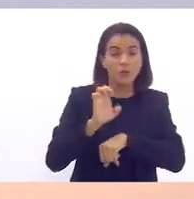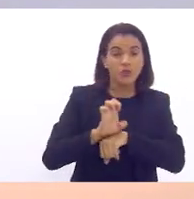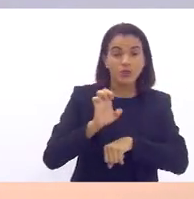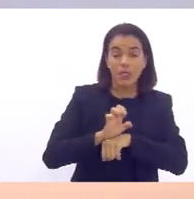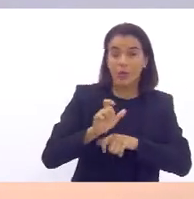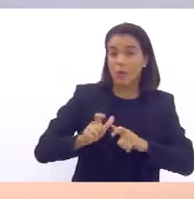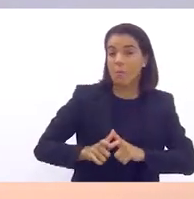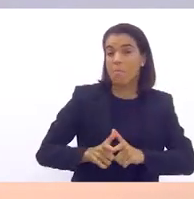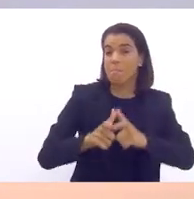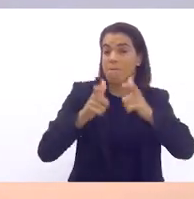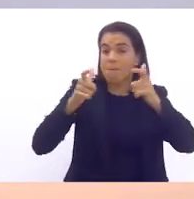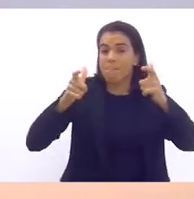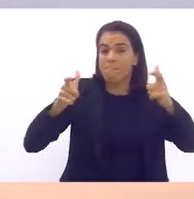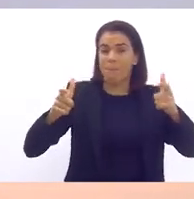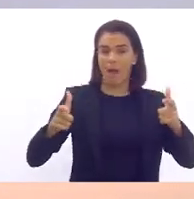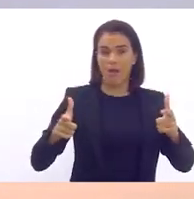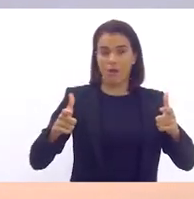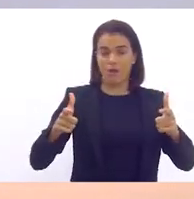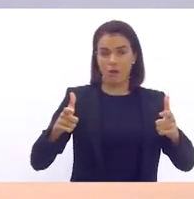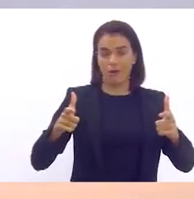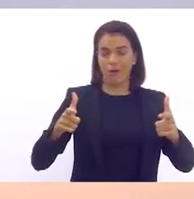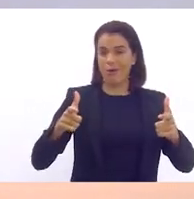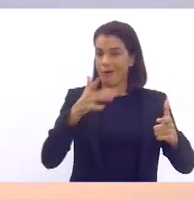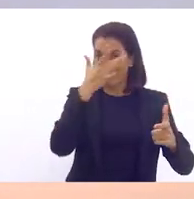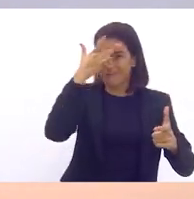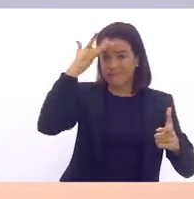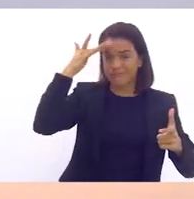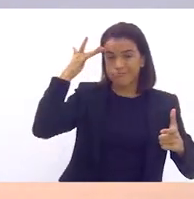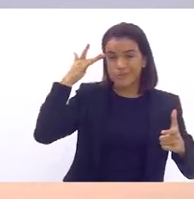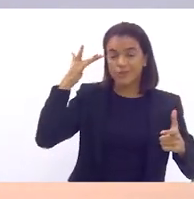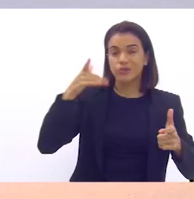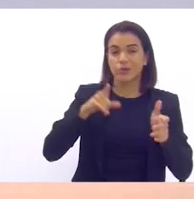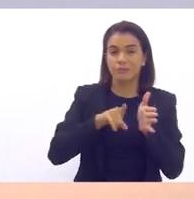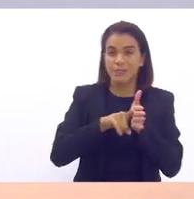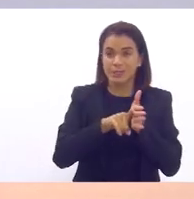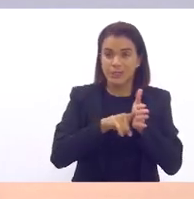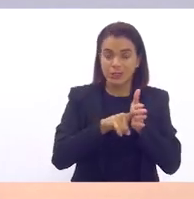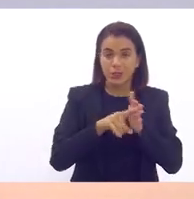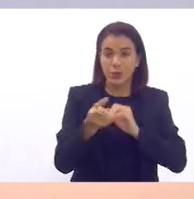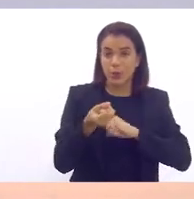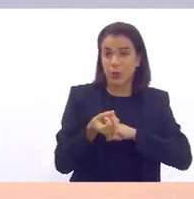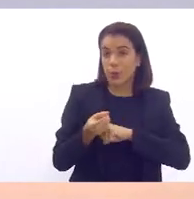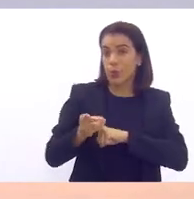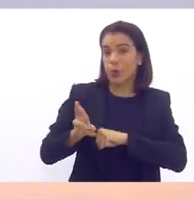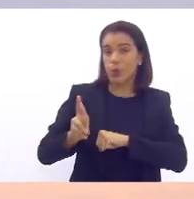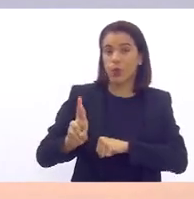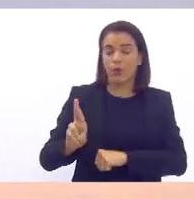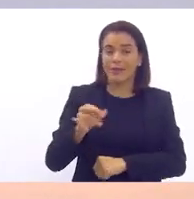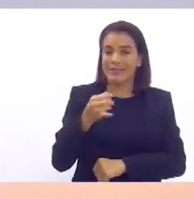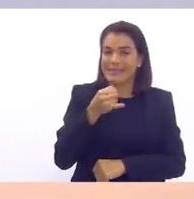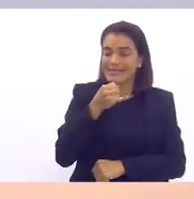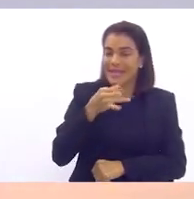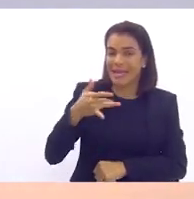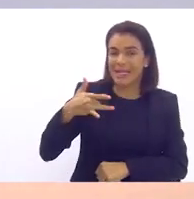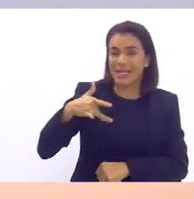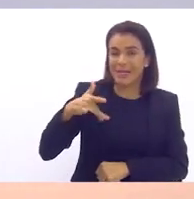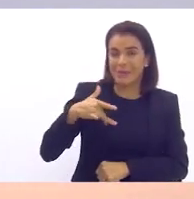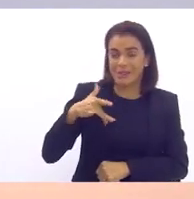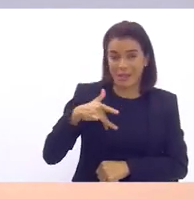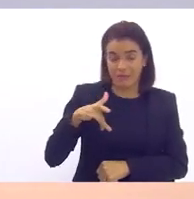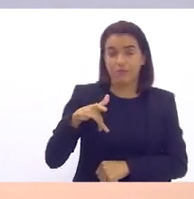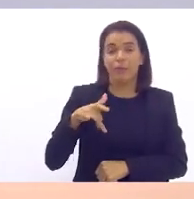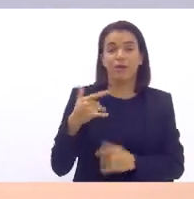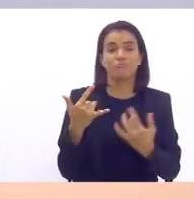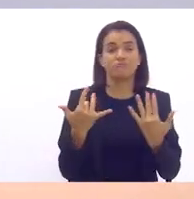maior concentra né pessoas pesquisadoras com doutorado e lamentavelmente a nossa